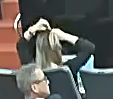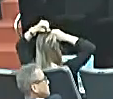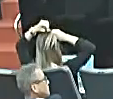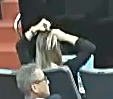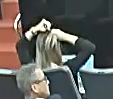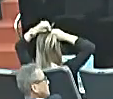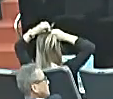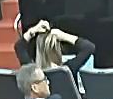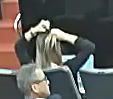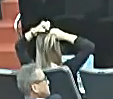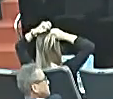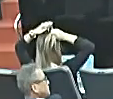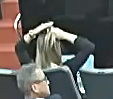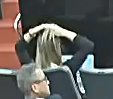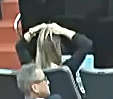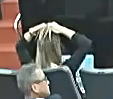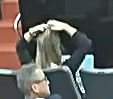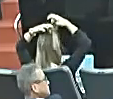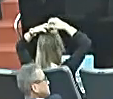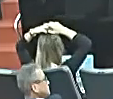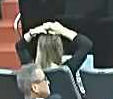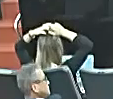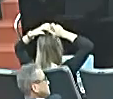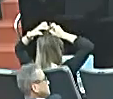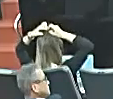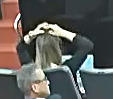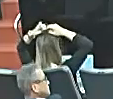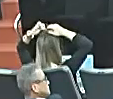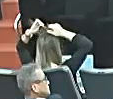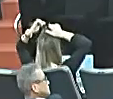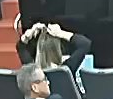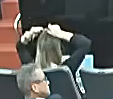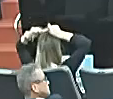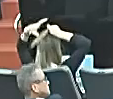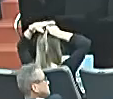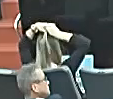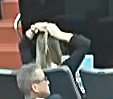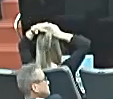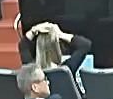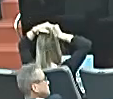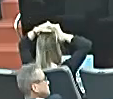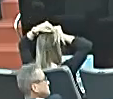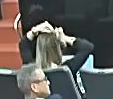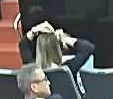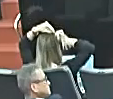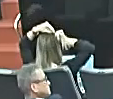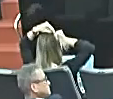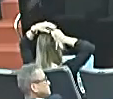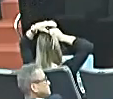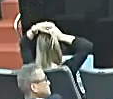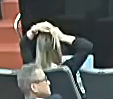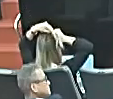isso ouça a classe nos ouça através dos nossos representantes